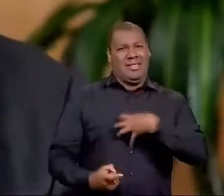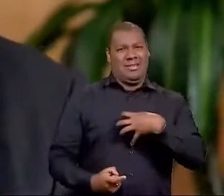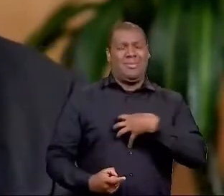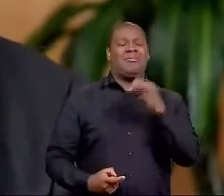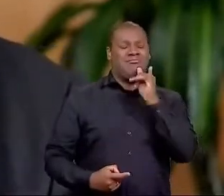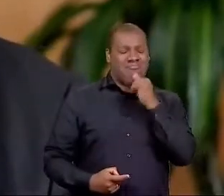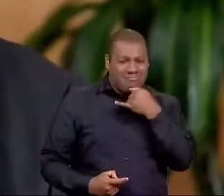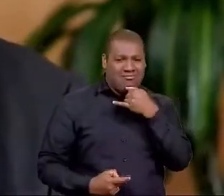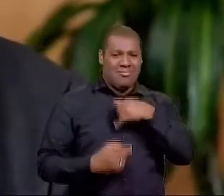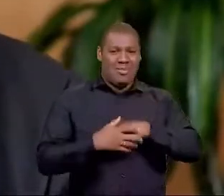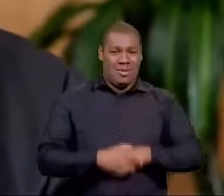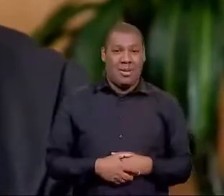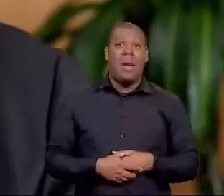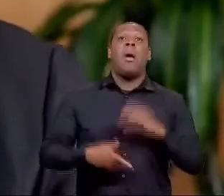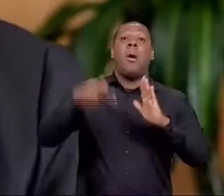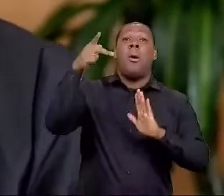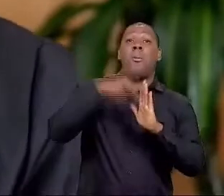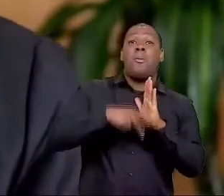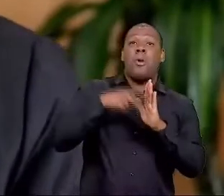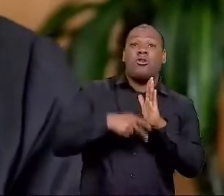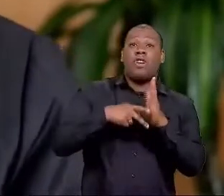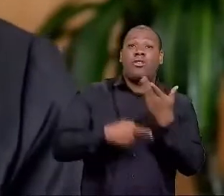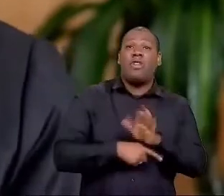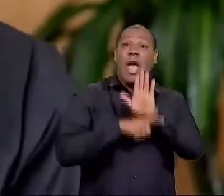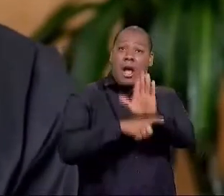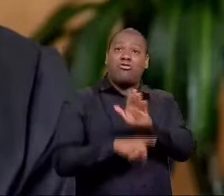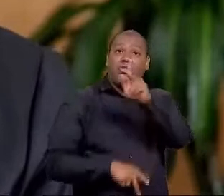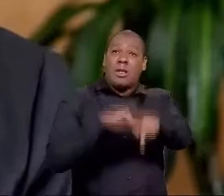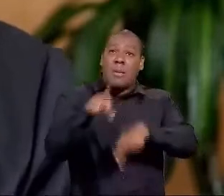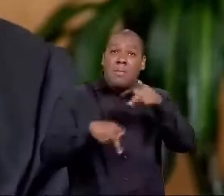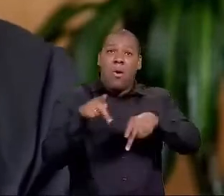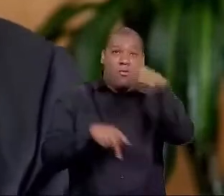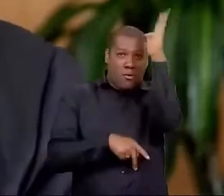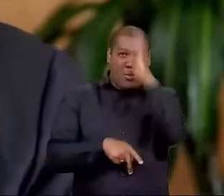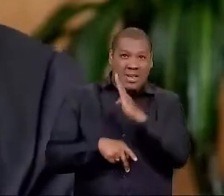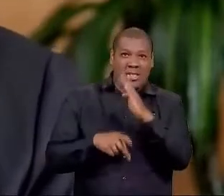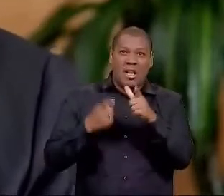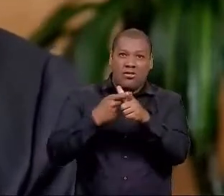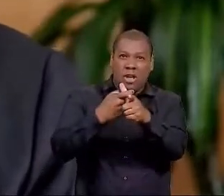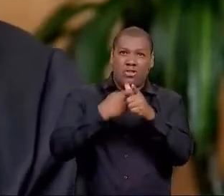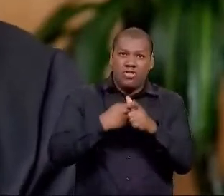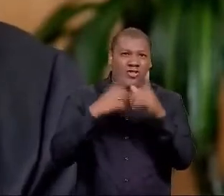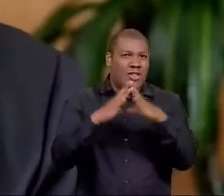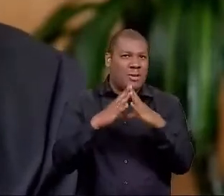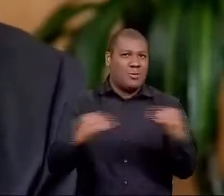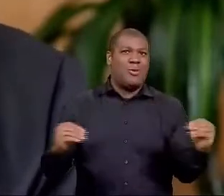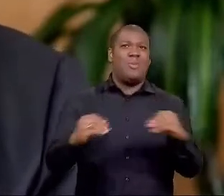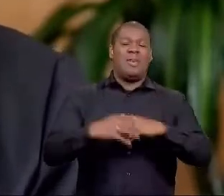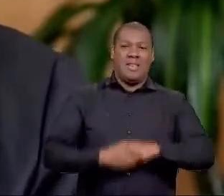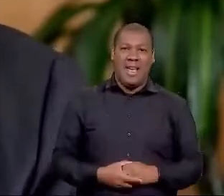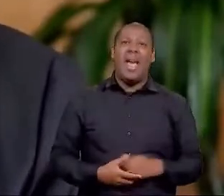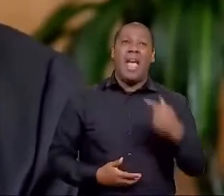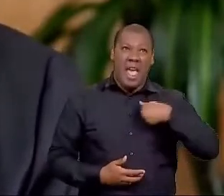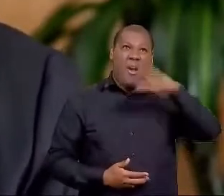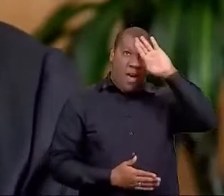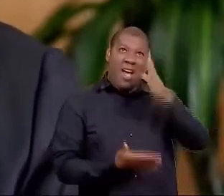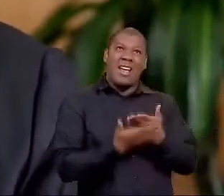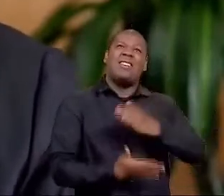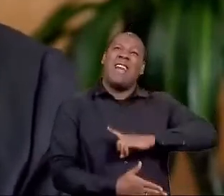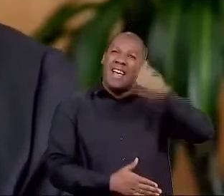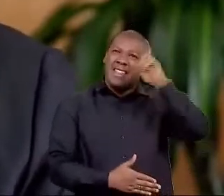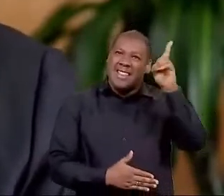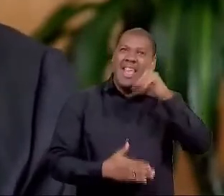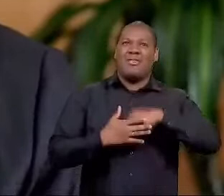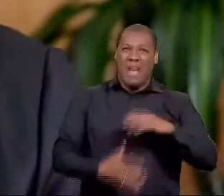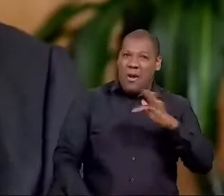vai ajudar o povo brasileiro. Eu tenho fé em Deus que, se der certo nessa primeira fase, quando chegar o aplicativo do